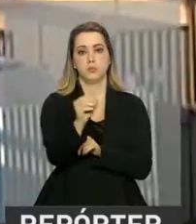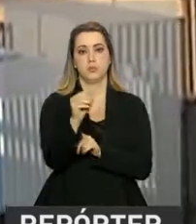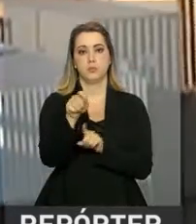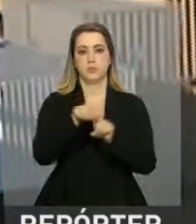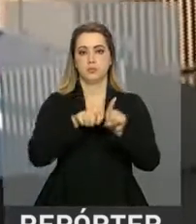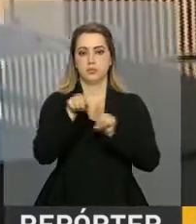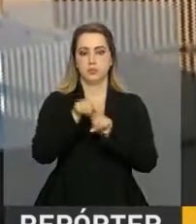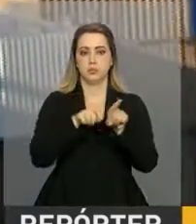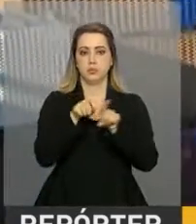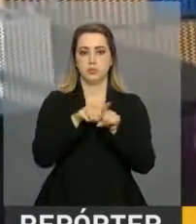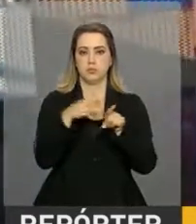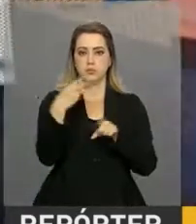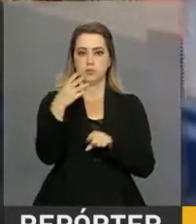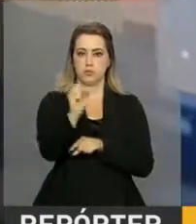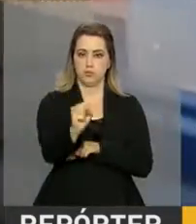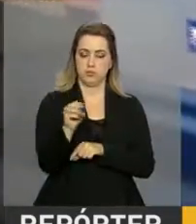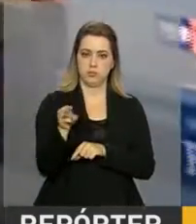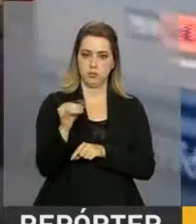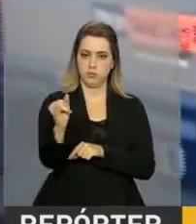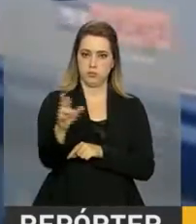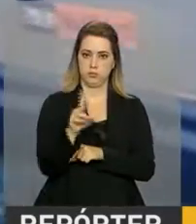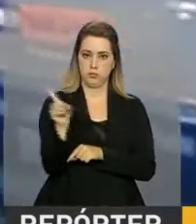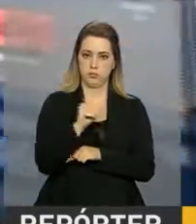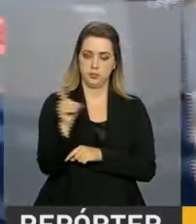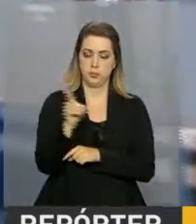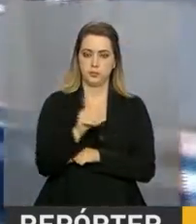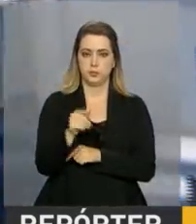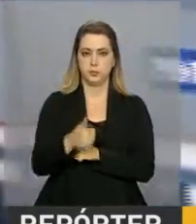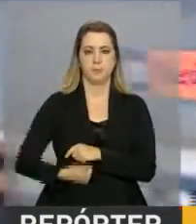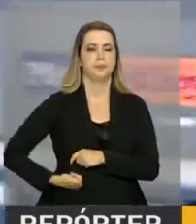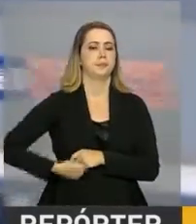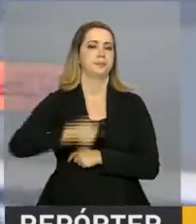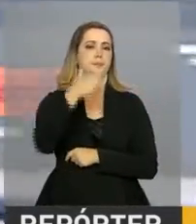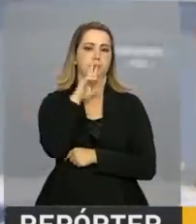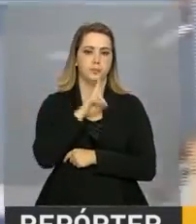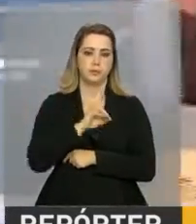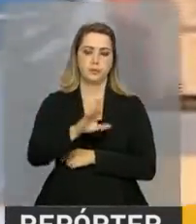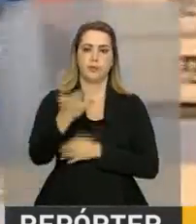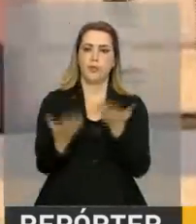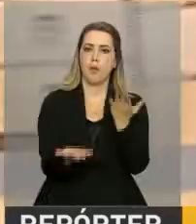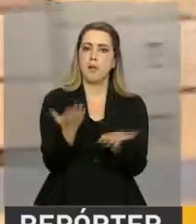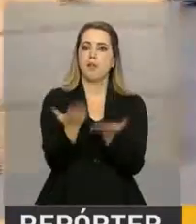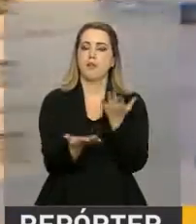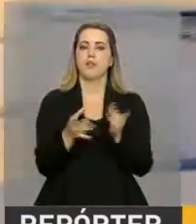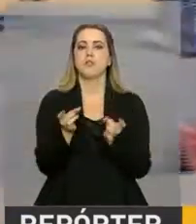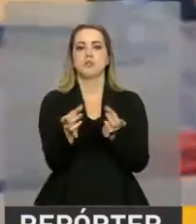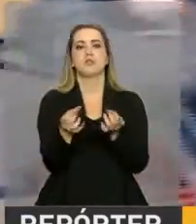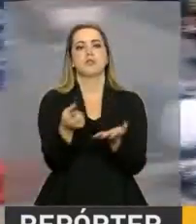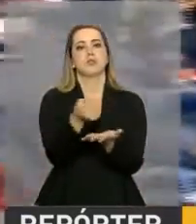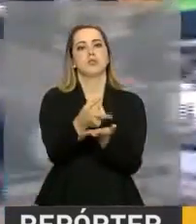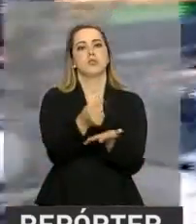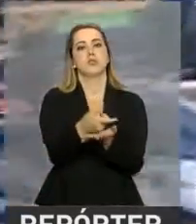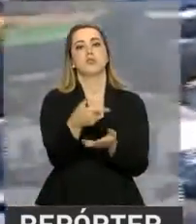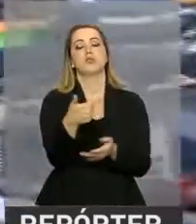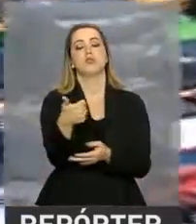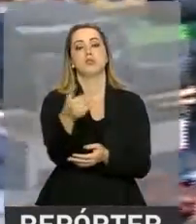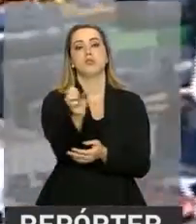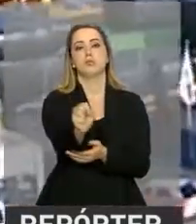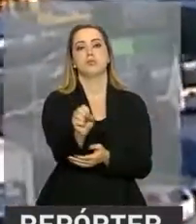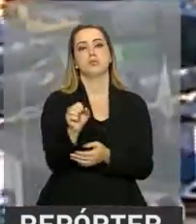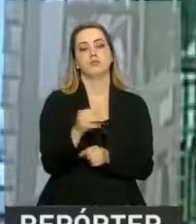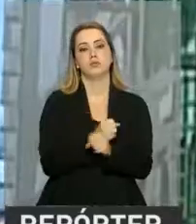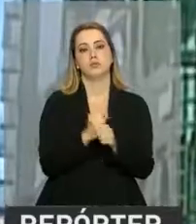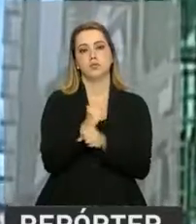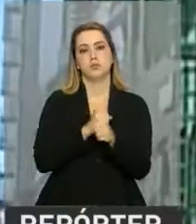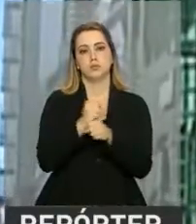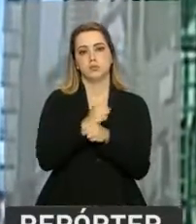de 38 bilhões e meio de dólares é o melhor resultado da balança comercial para o período em 28 anos segundo o ministério da indústria comércio